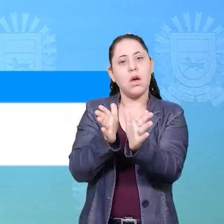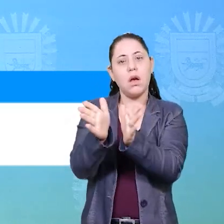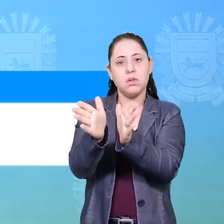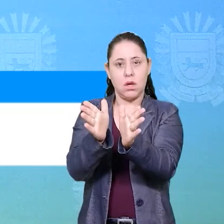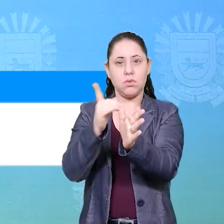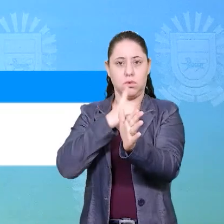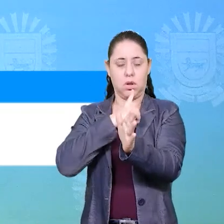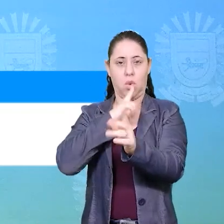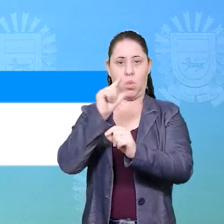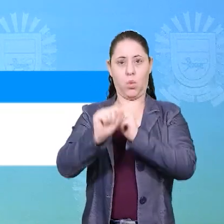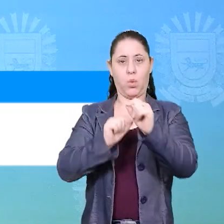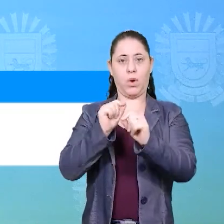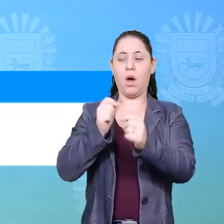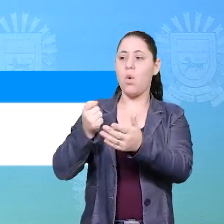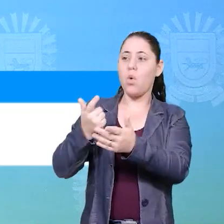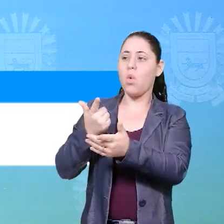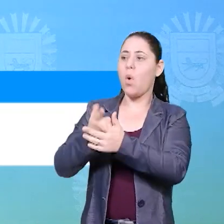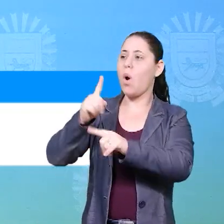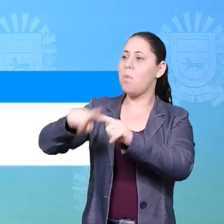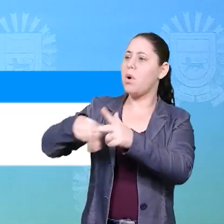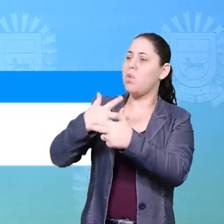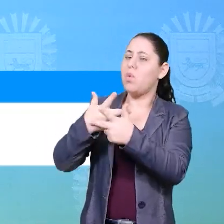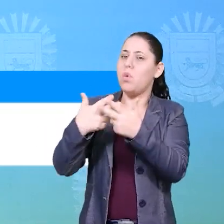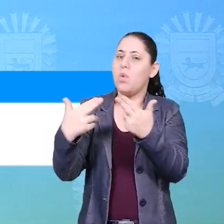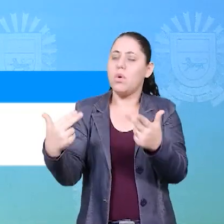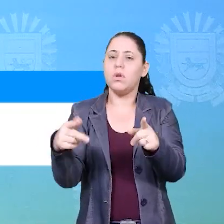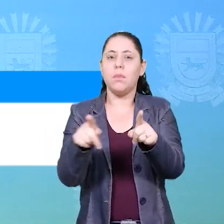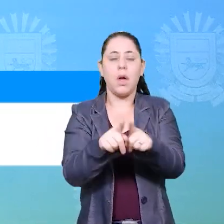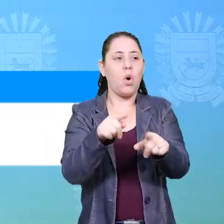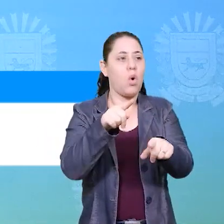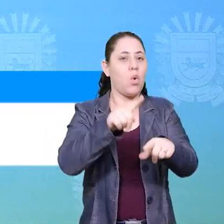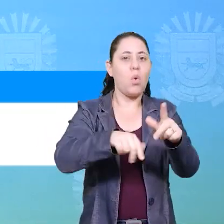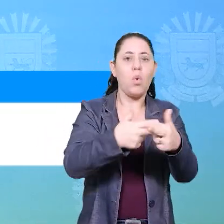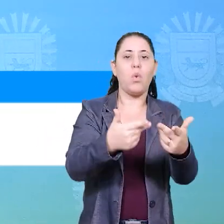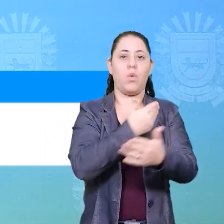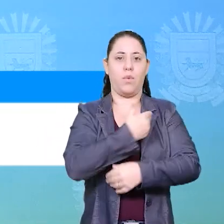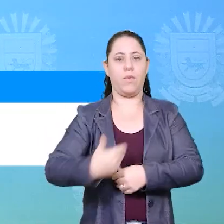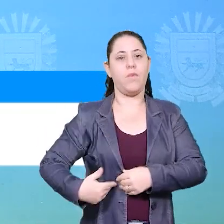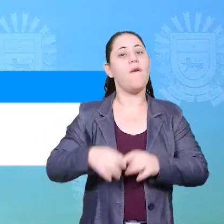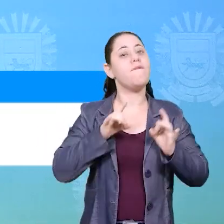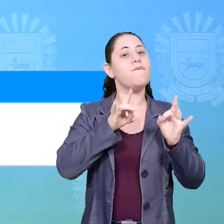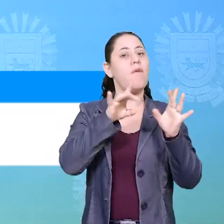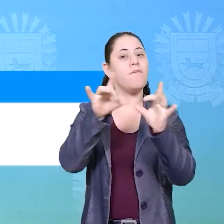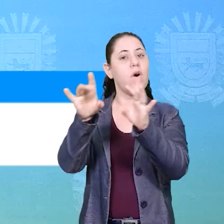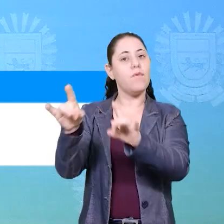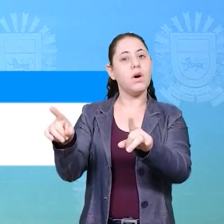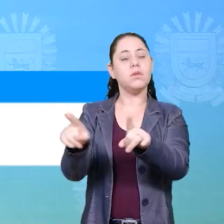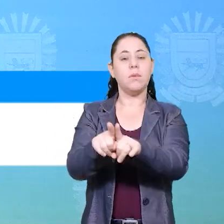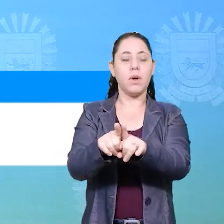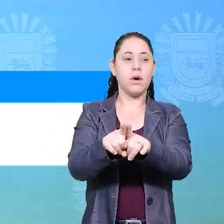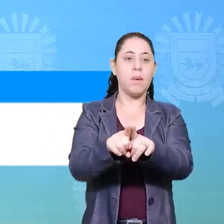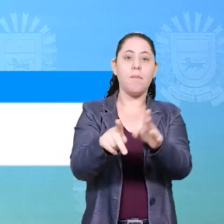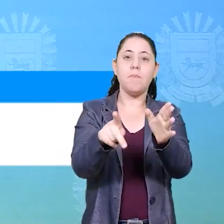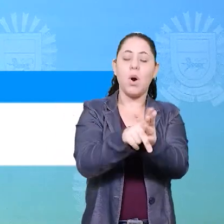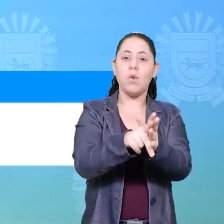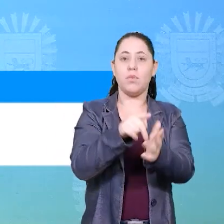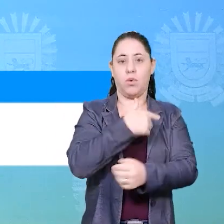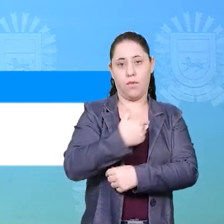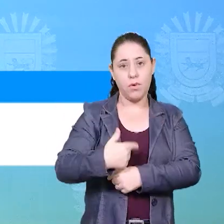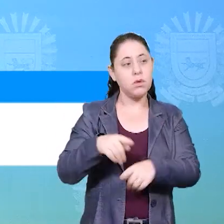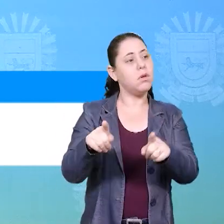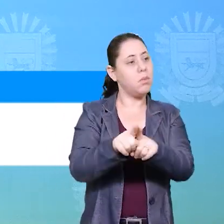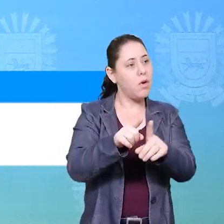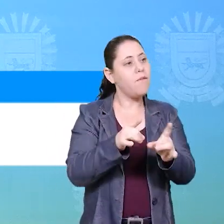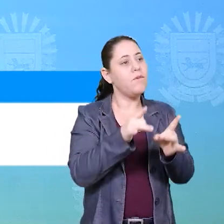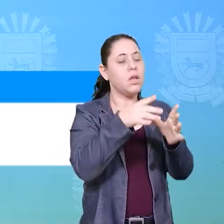empresas possam ter acesso a compras governamentais, ao programa de compras governamentais, vender para